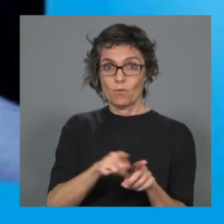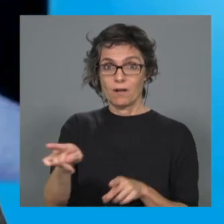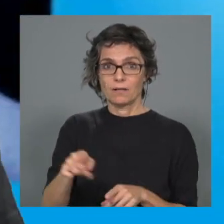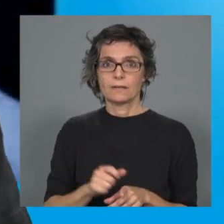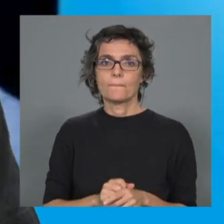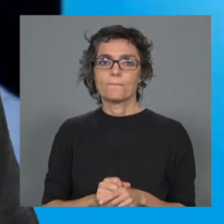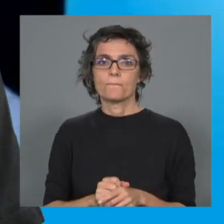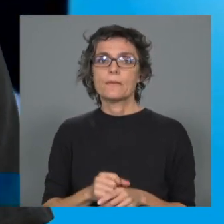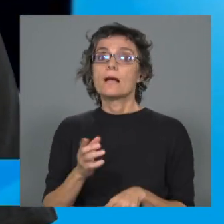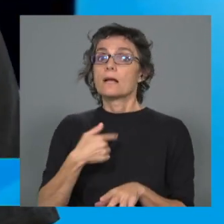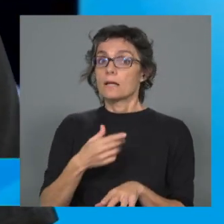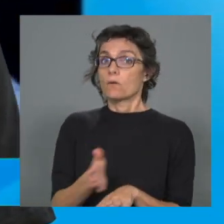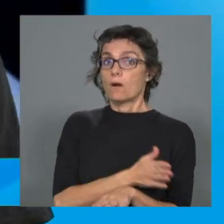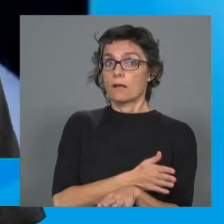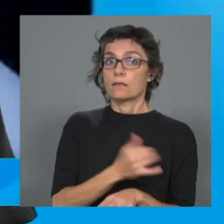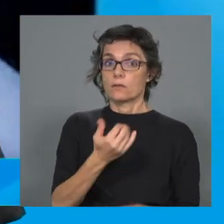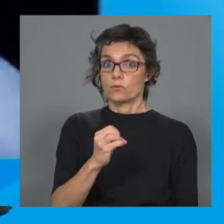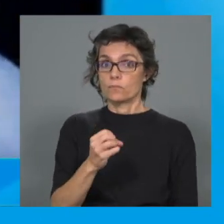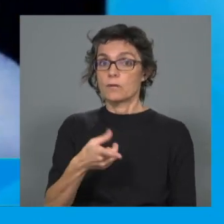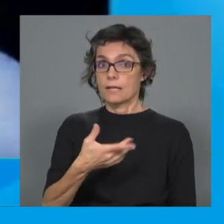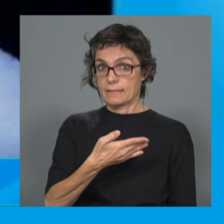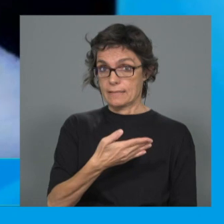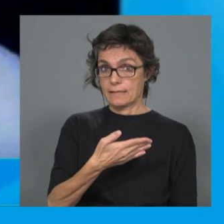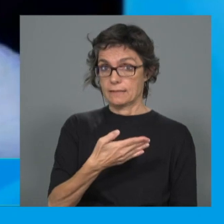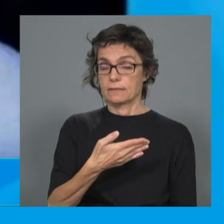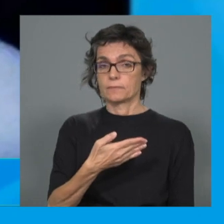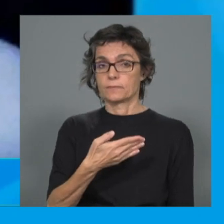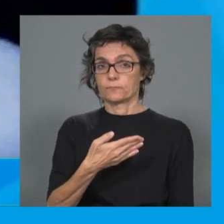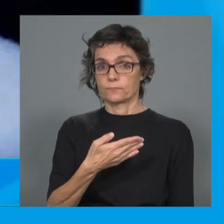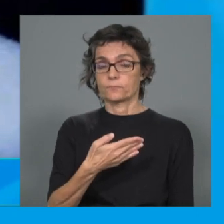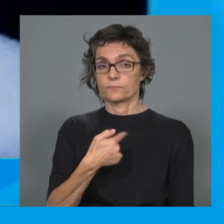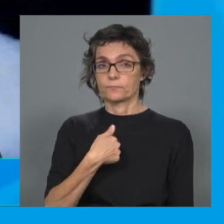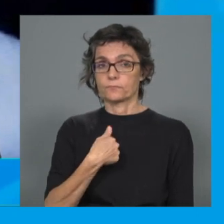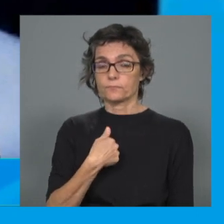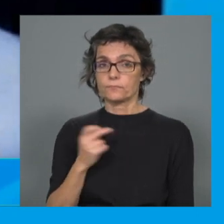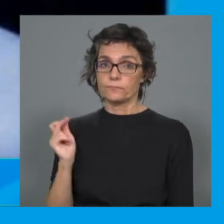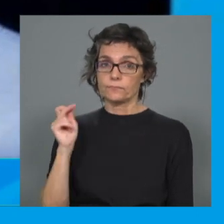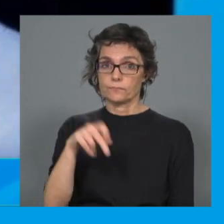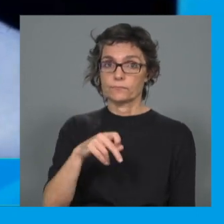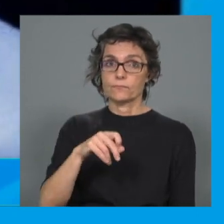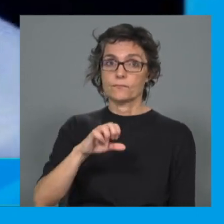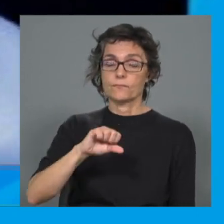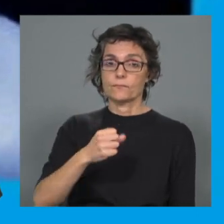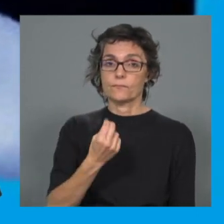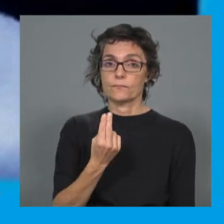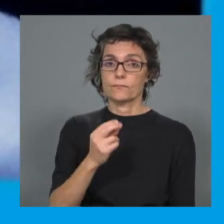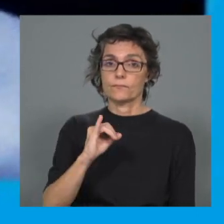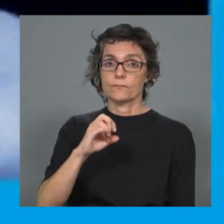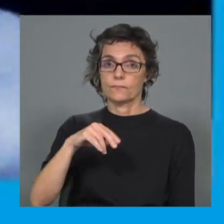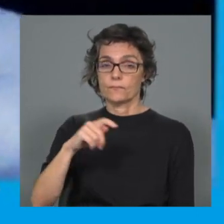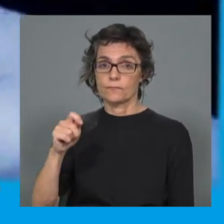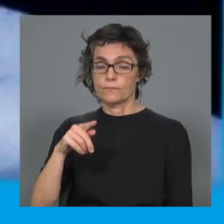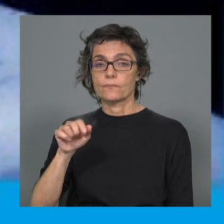2018, foi antes, em 2017, eu vim da Guiné em